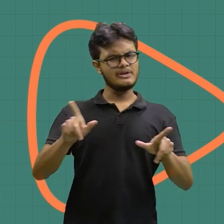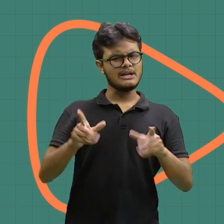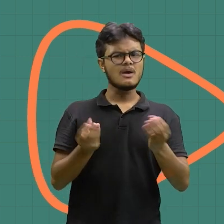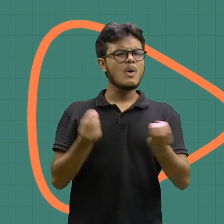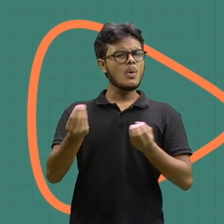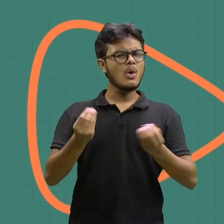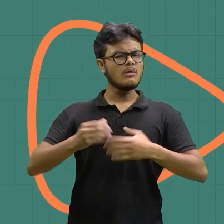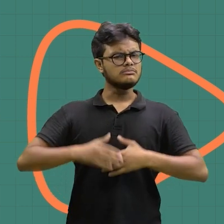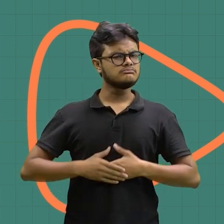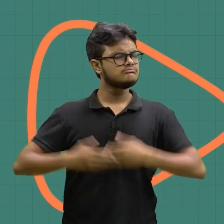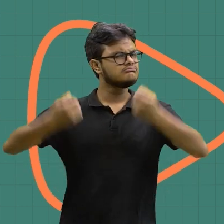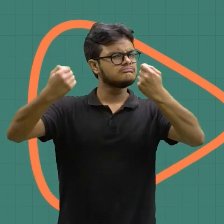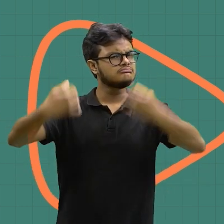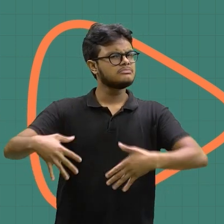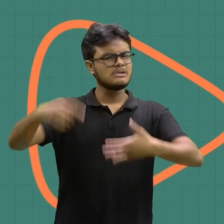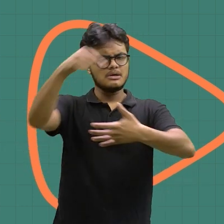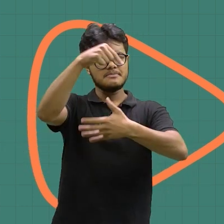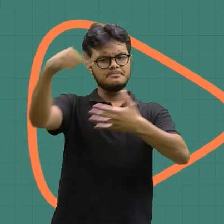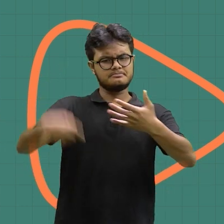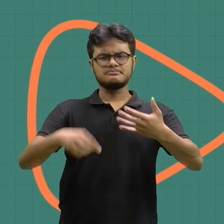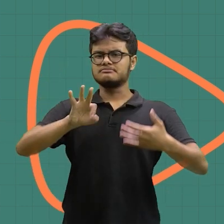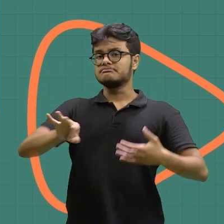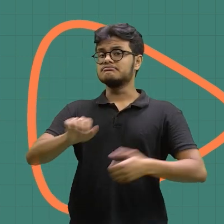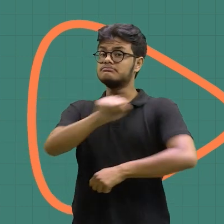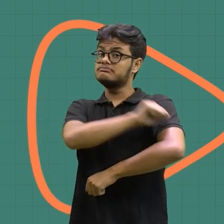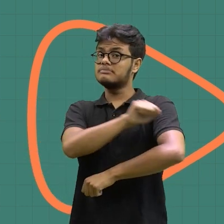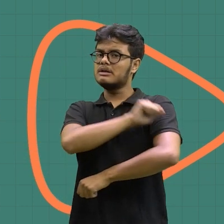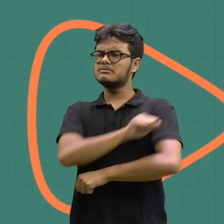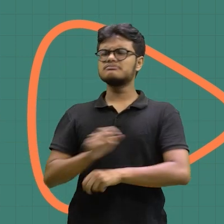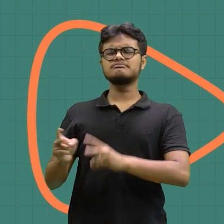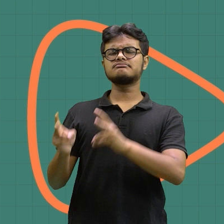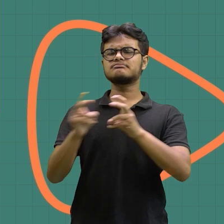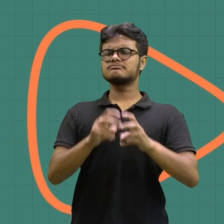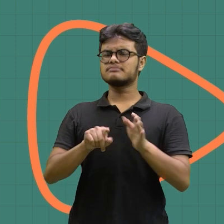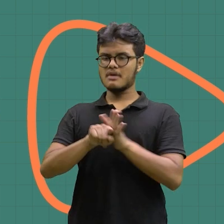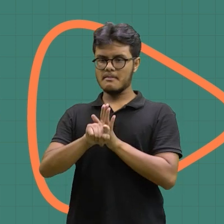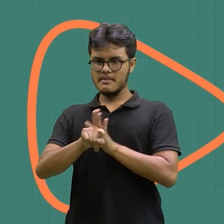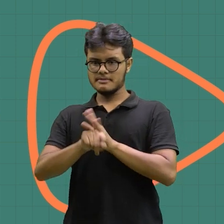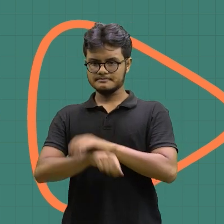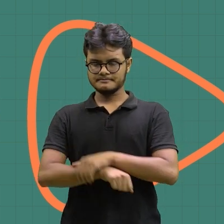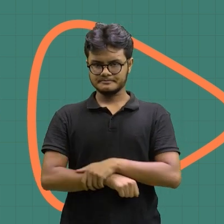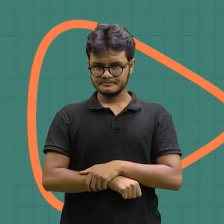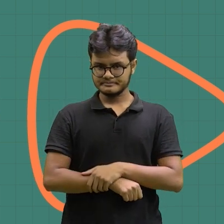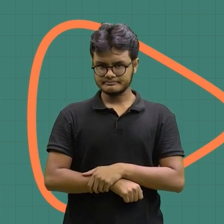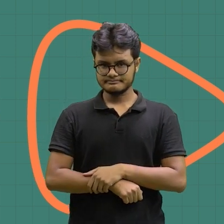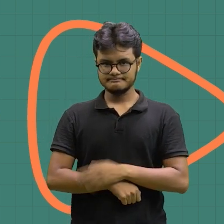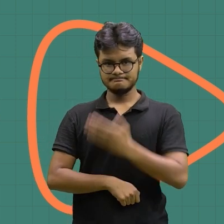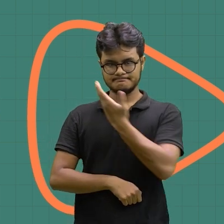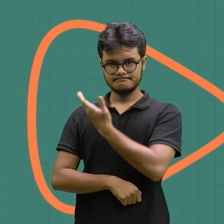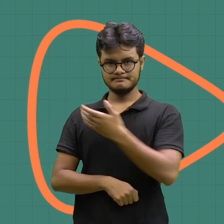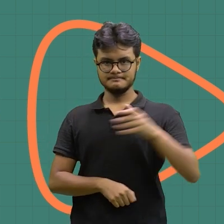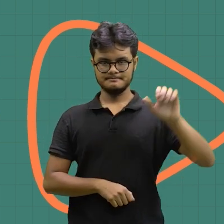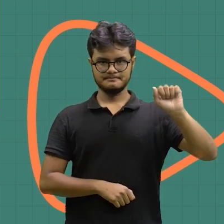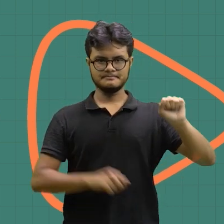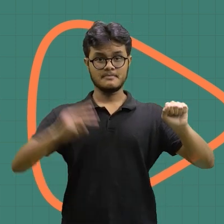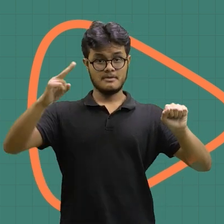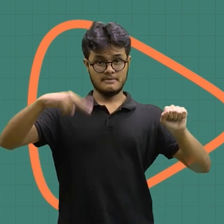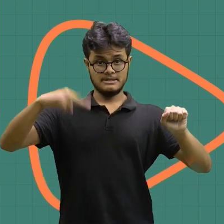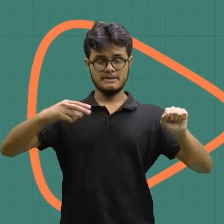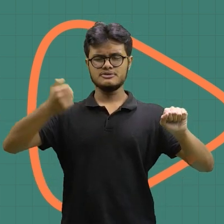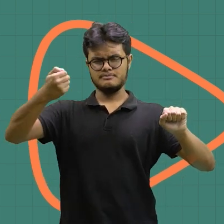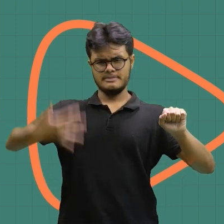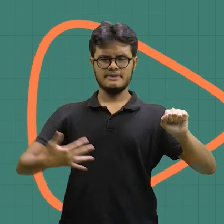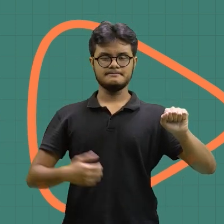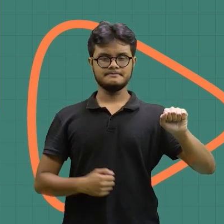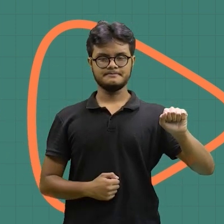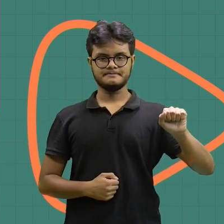alternativa que pode explicar corretamente o que o estudante observou. Letra A. Só o canudo se eletrizou, o papel